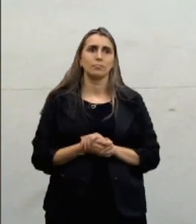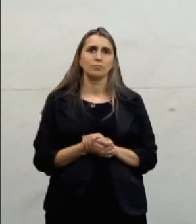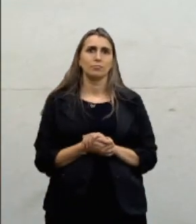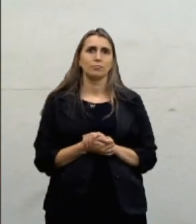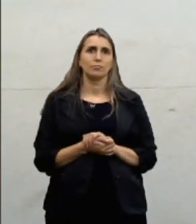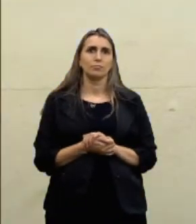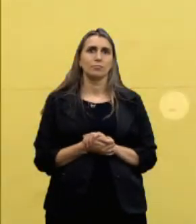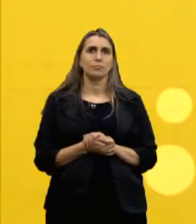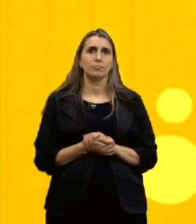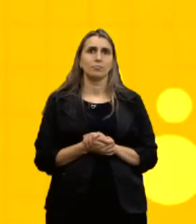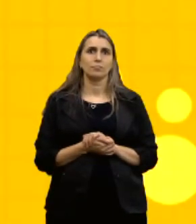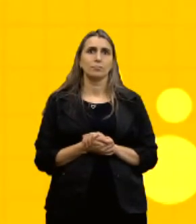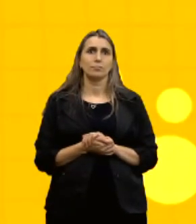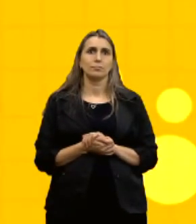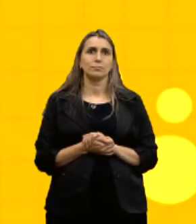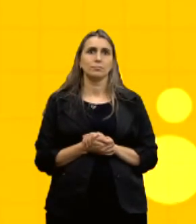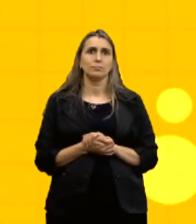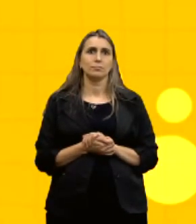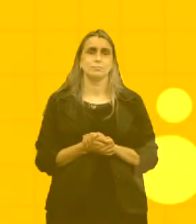E aí